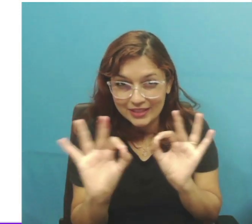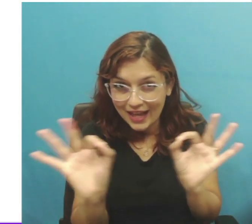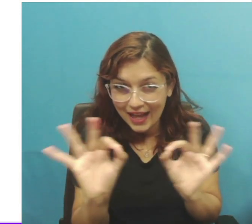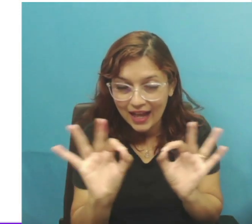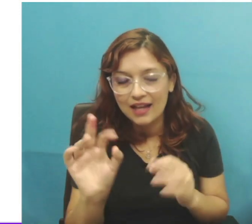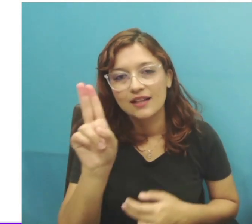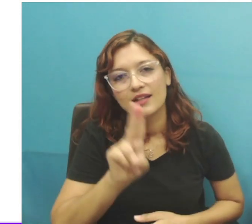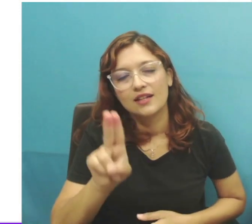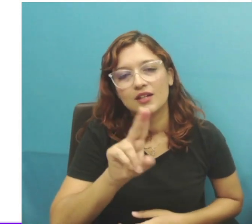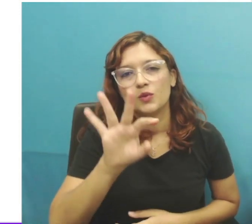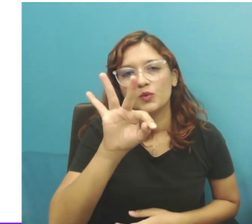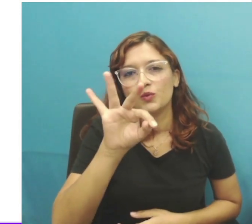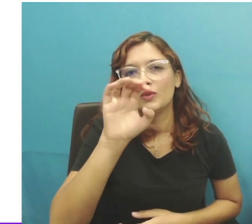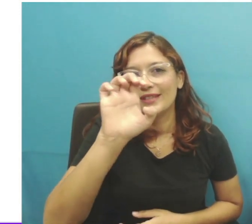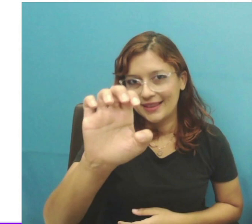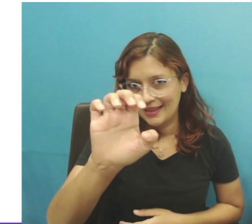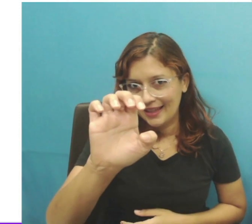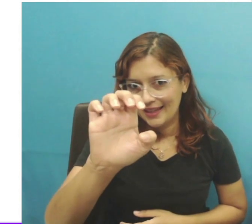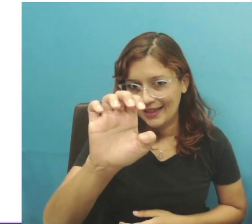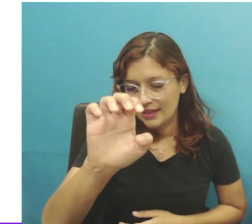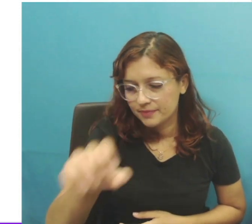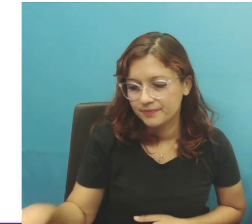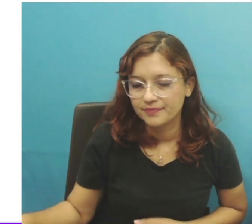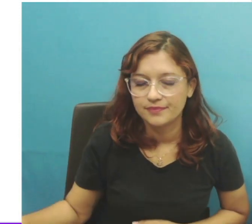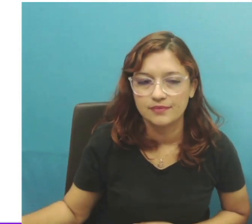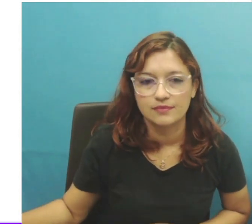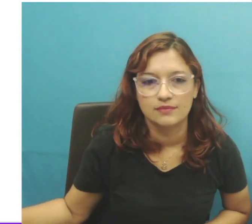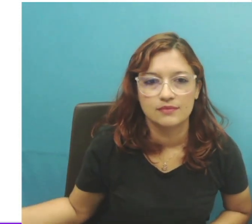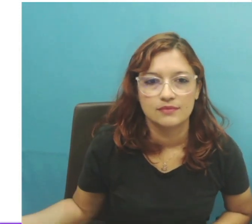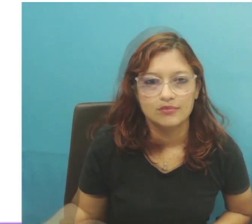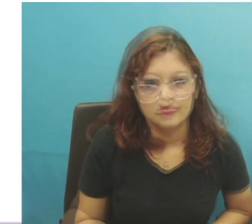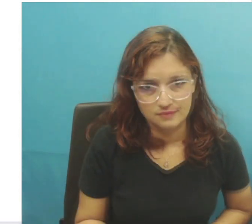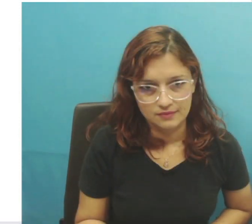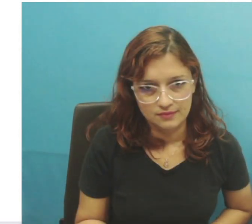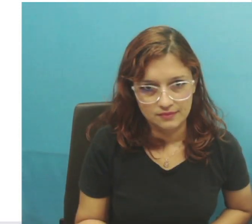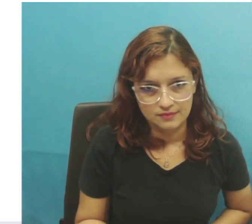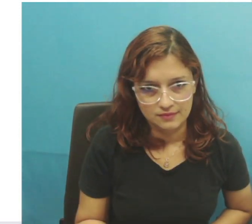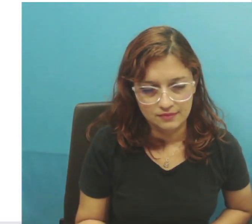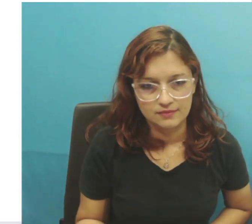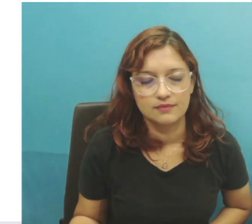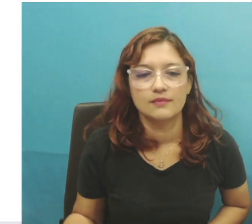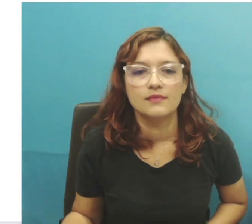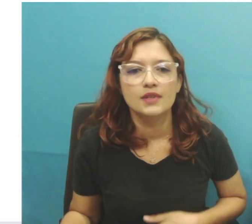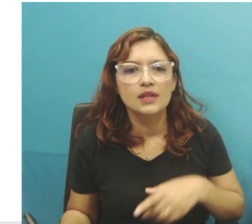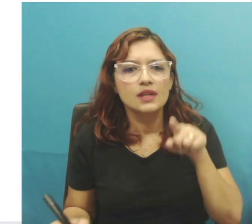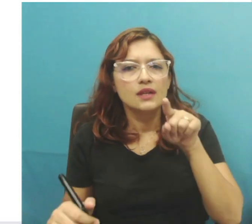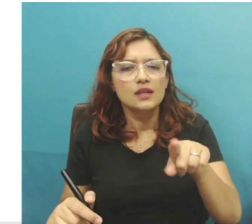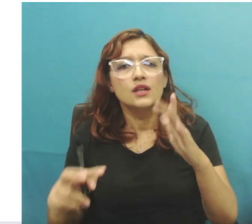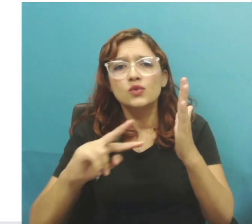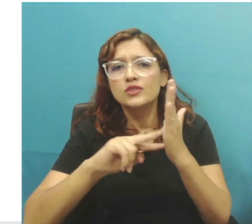Então, eu usei no meio da frase, não está acompanhado de preposição, então eu vou usar te.